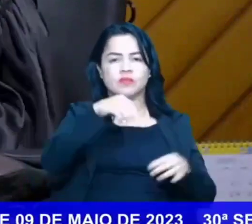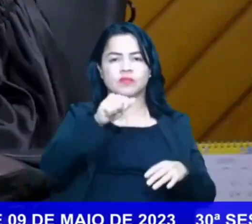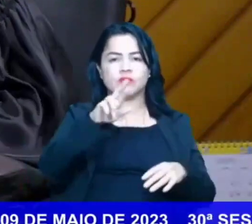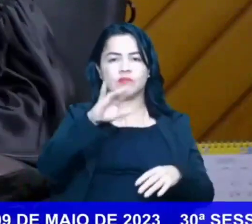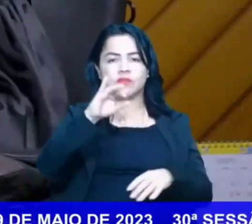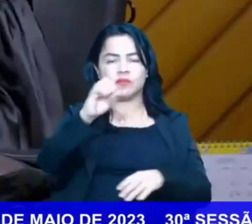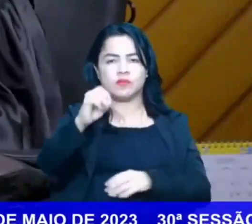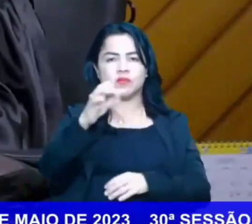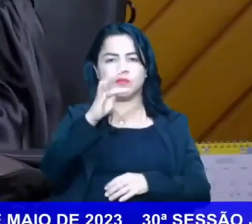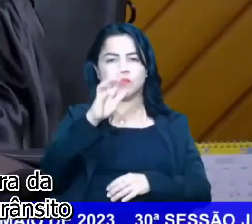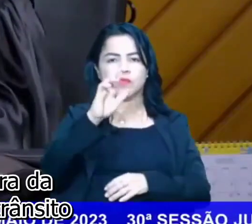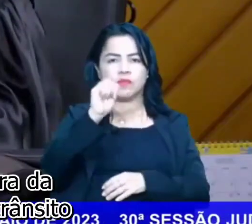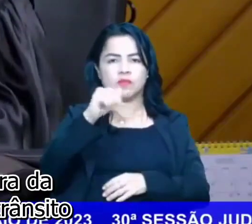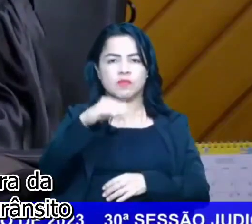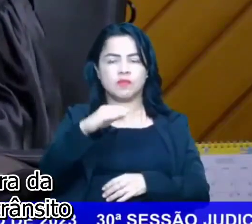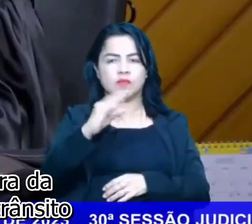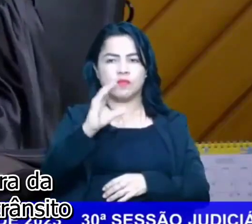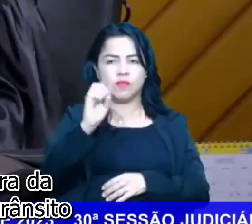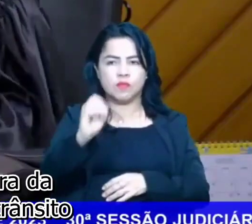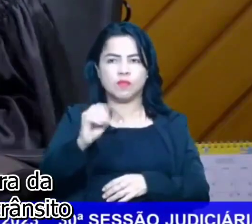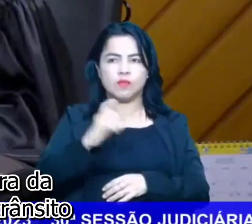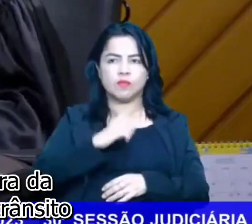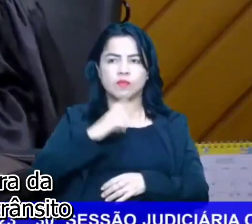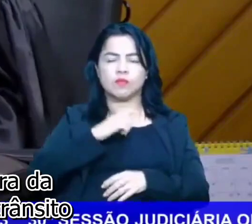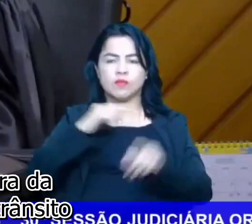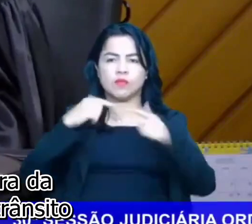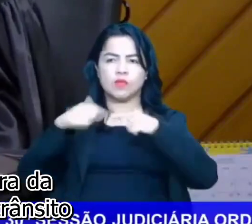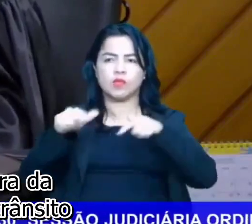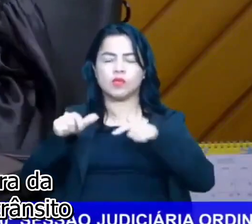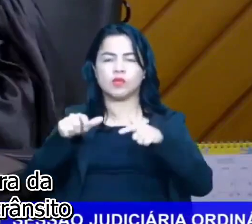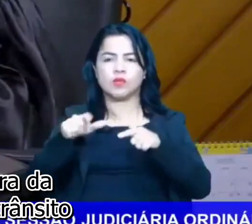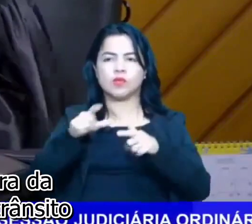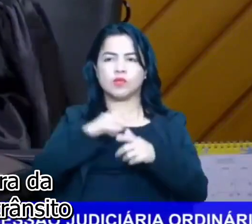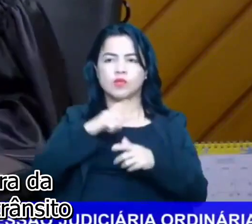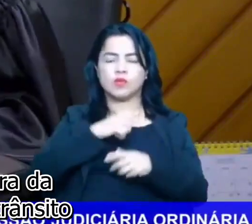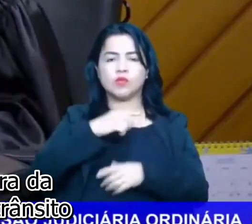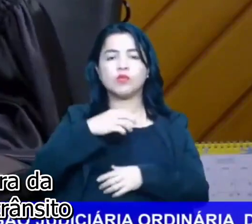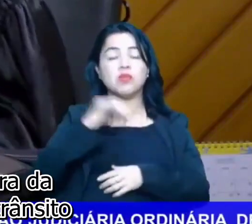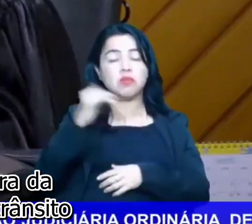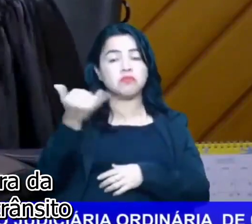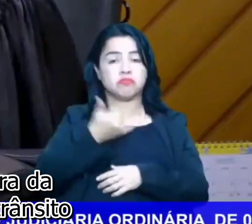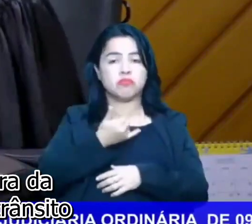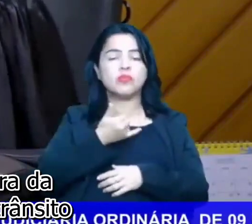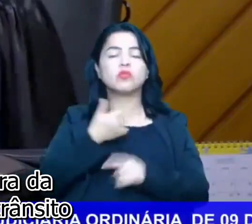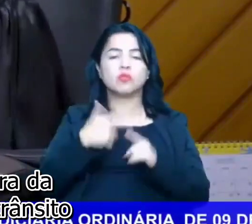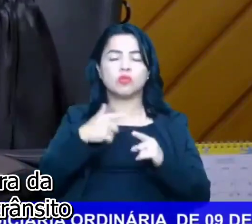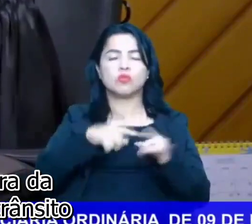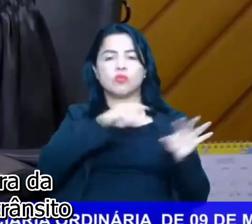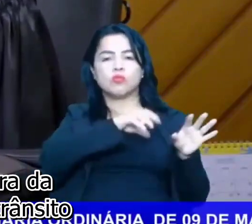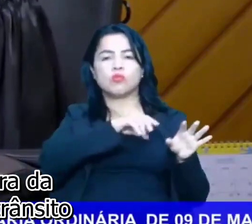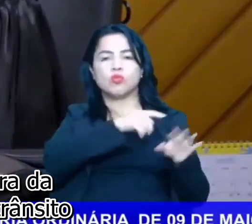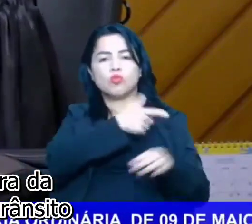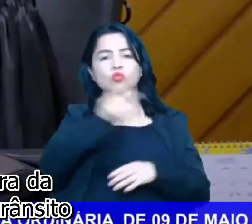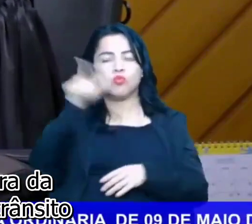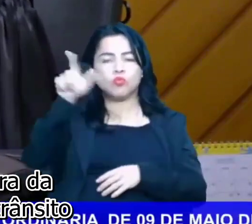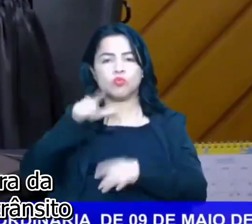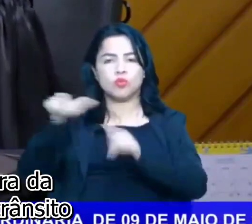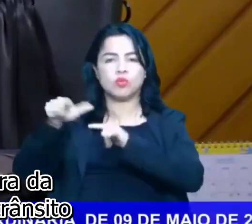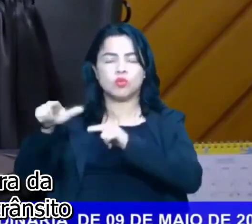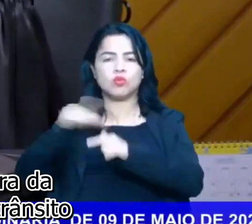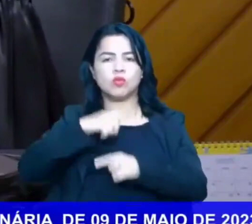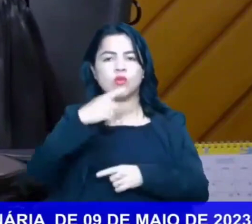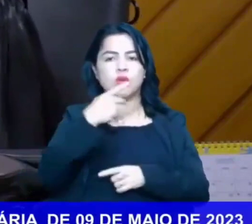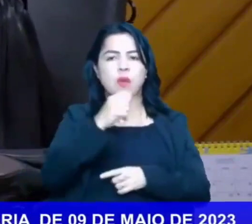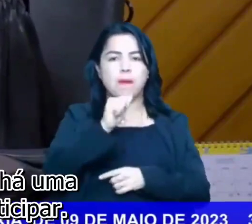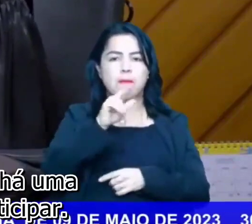normalmente Franco, que direcionada ao está desembargador João em Alges. À sua teletrabalho, frente, a tela de seu aliás, computador. justificadamente Ao fora fundo, da parede sede, o amadeirada do doutor Paulo tribunal.